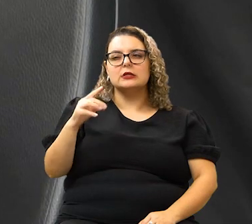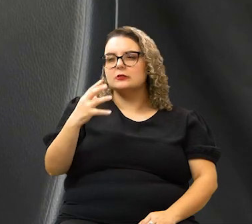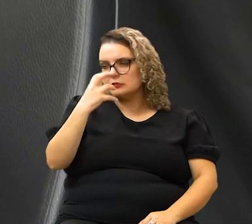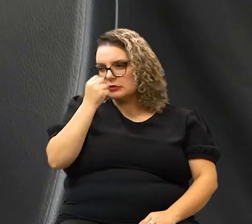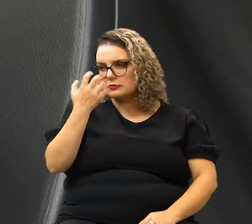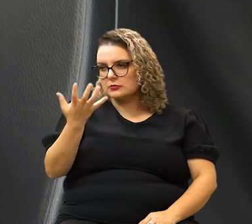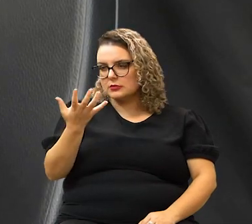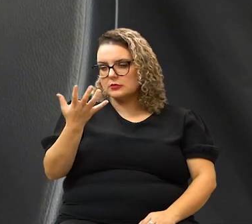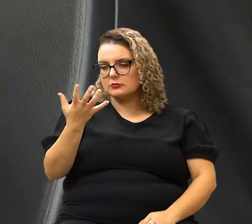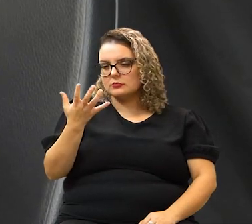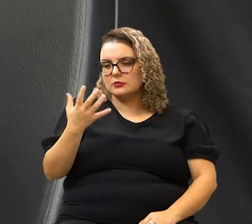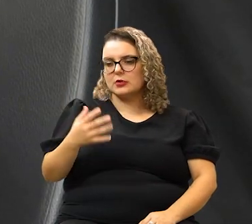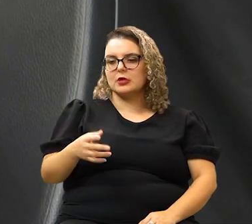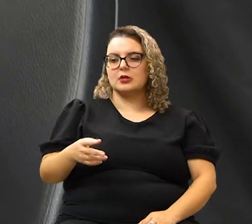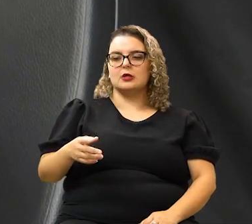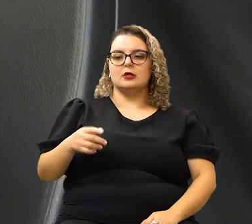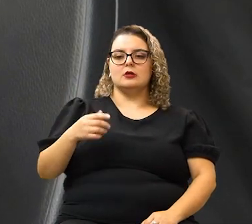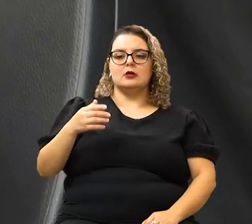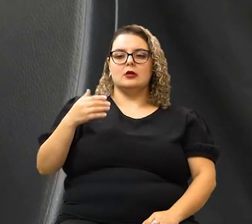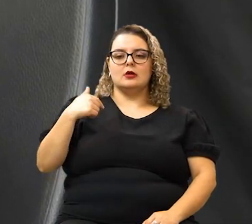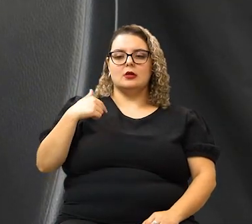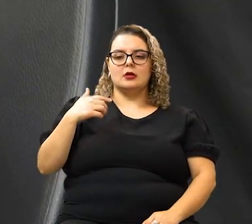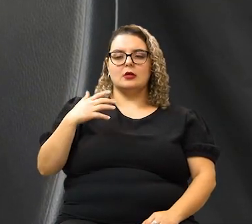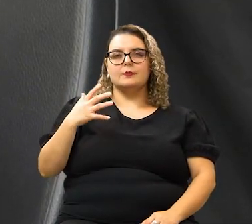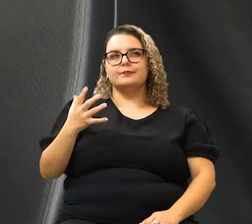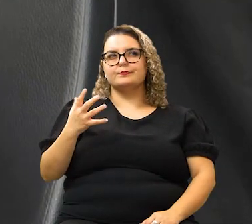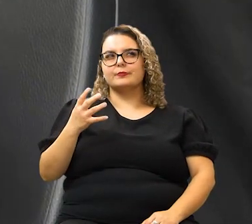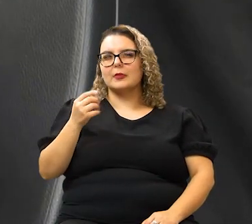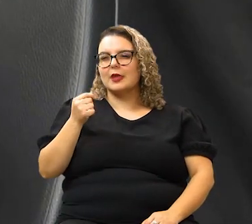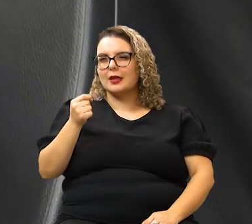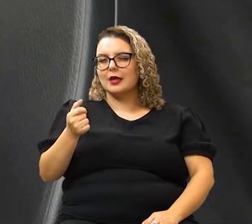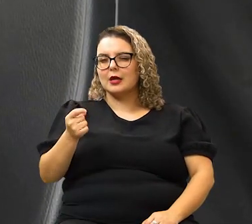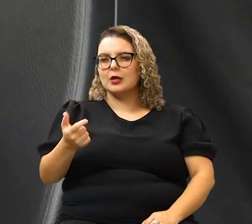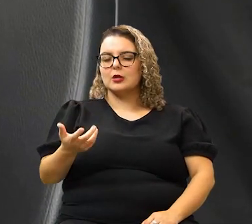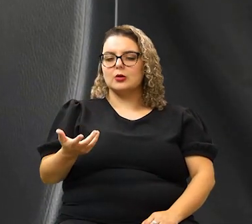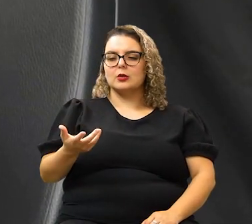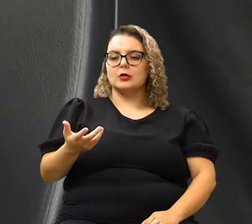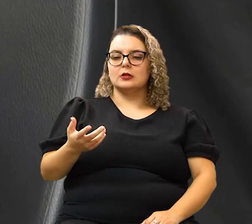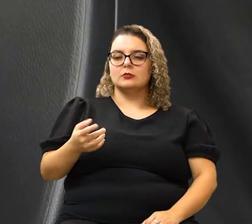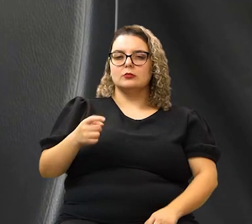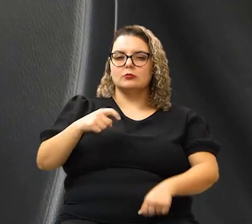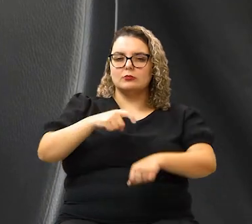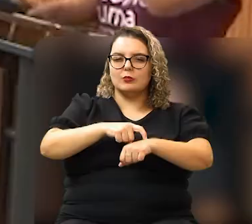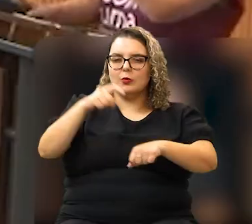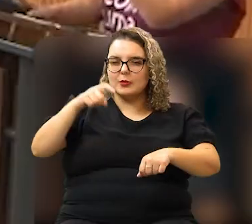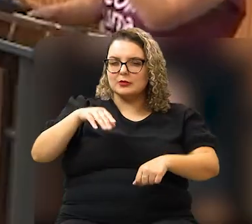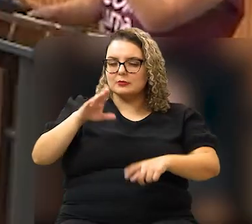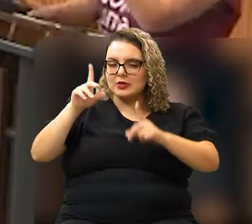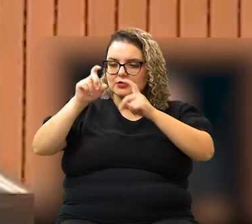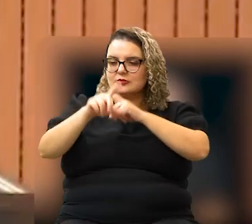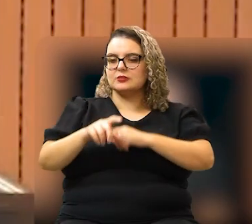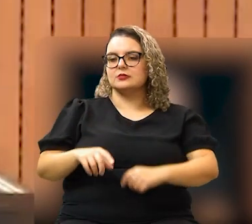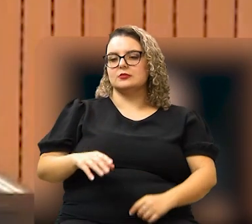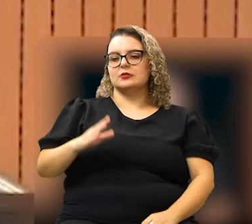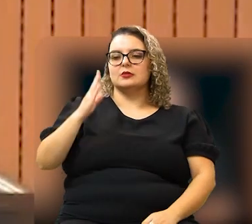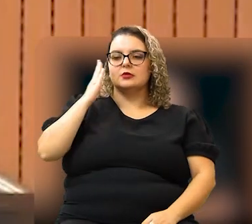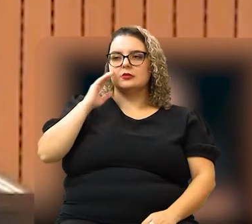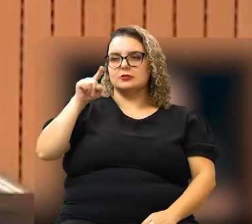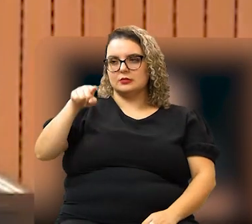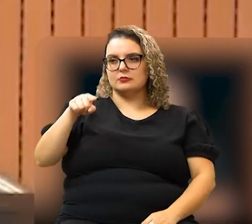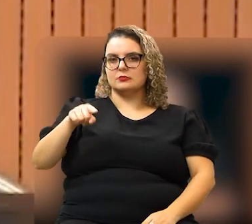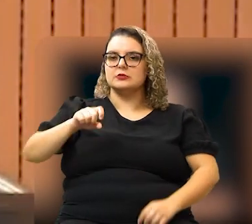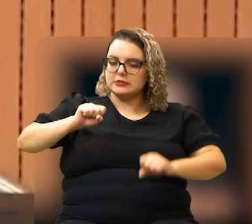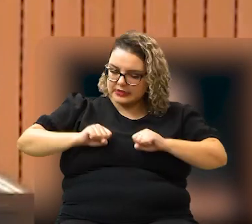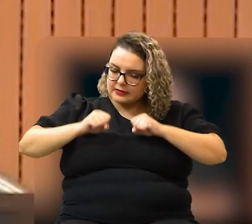como assim, na hora H, eu sei que você compra a briga. Entendi. Então, nem sempre as